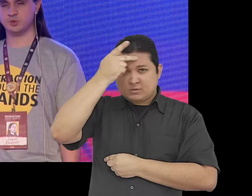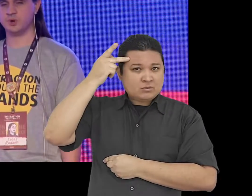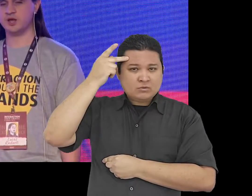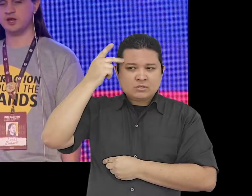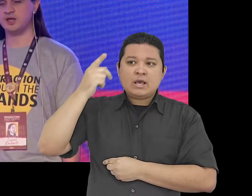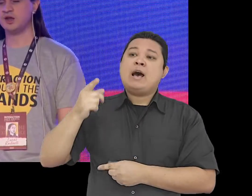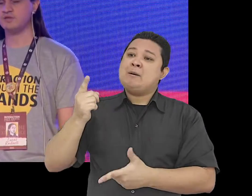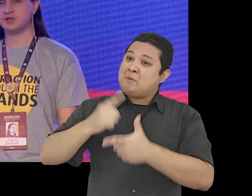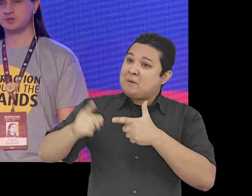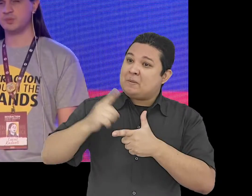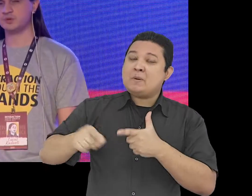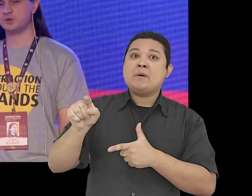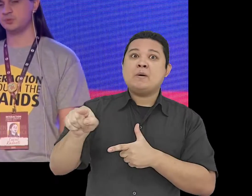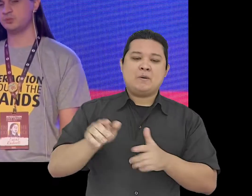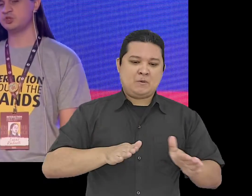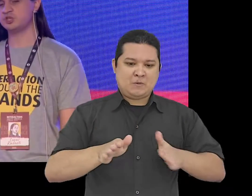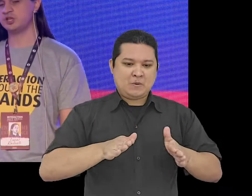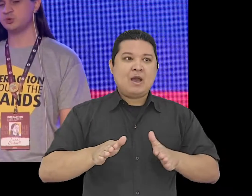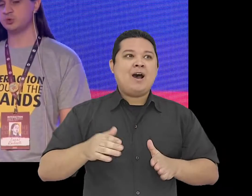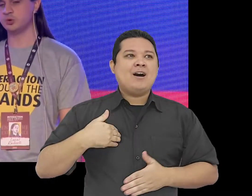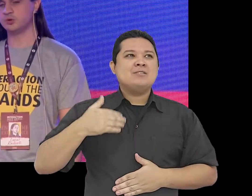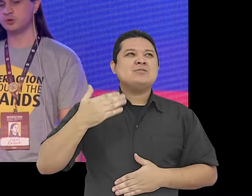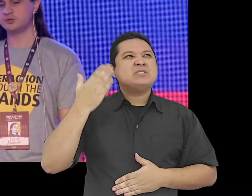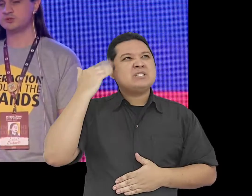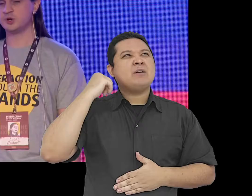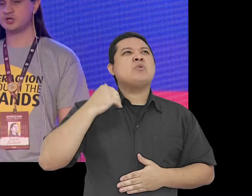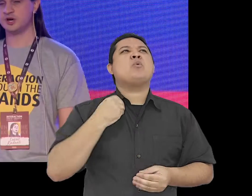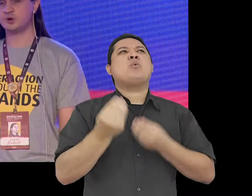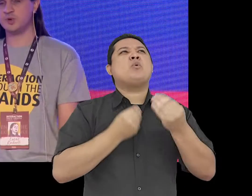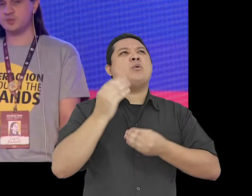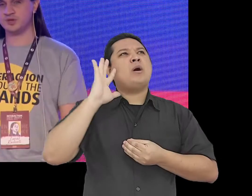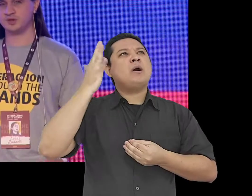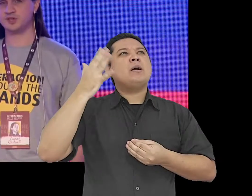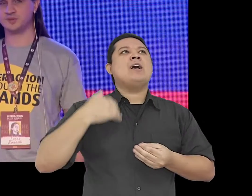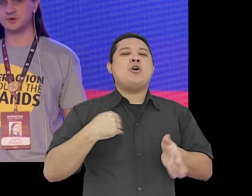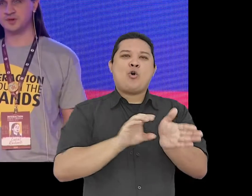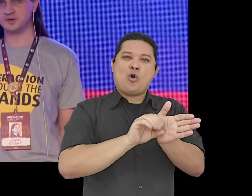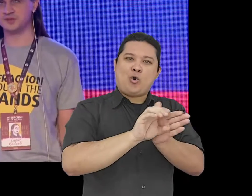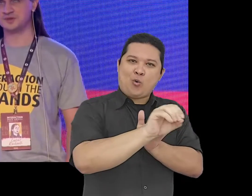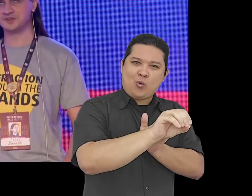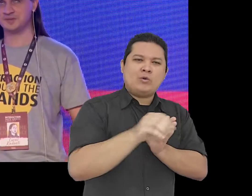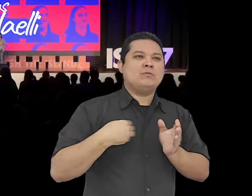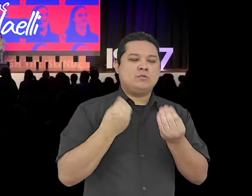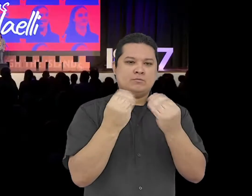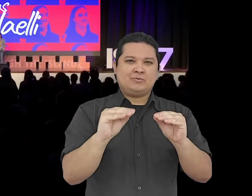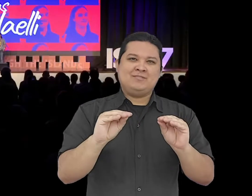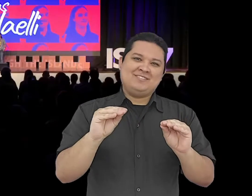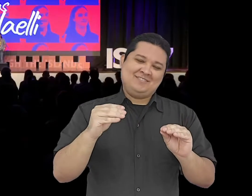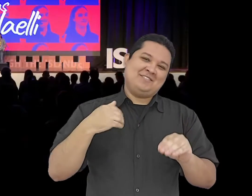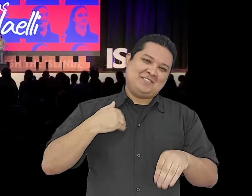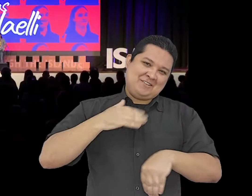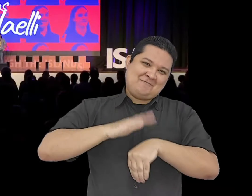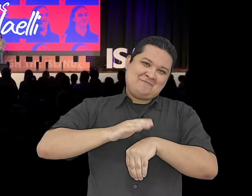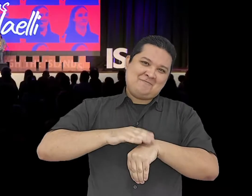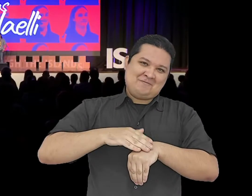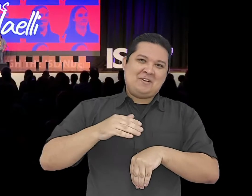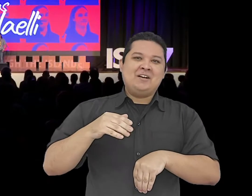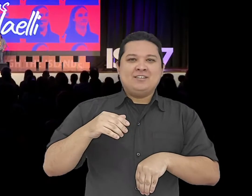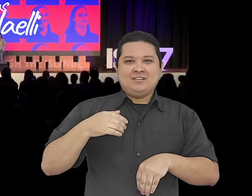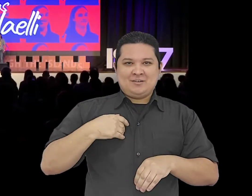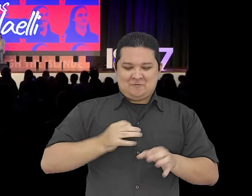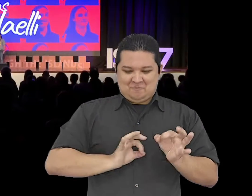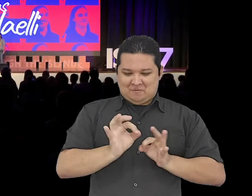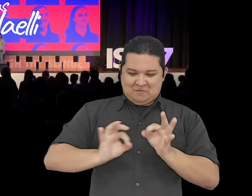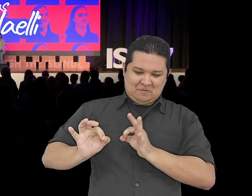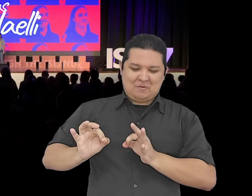uma solução para ele era fácil, era digitar lá no Google. Se não achar, a culpa é minha, reclama comigo, esse é meu trabalho também. Mas